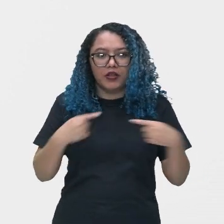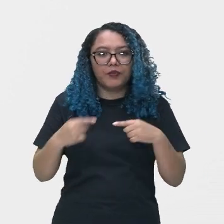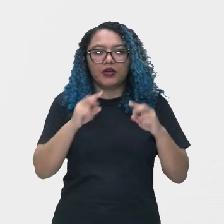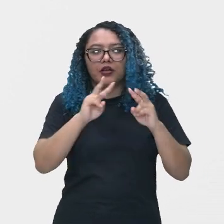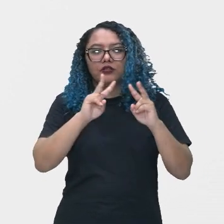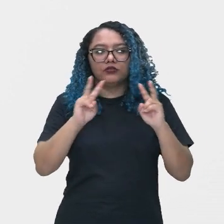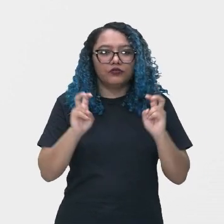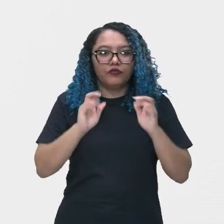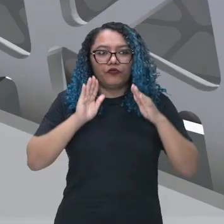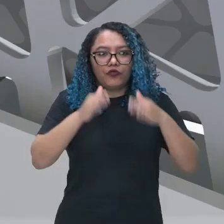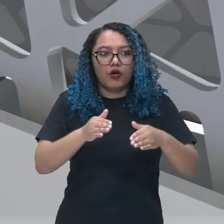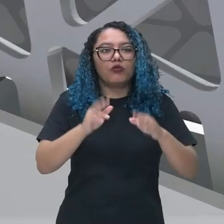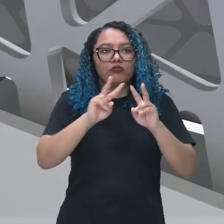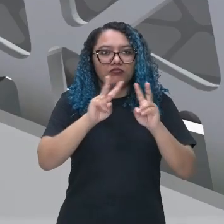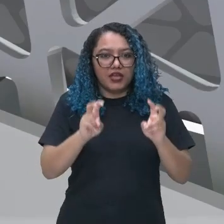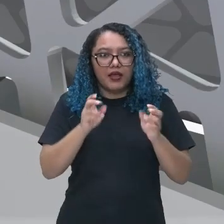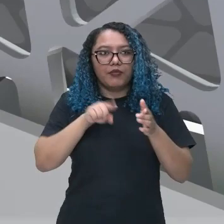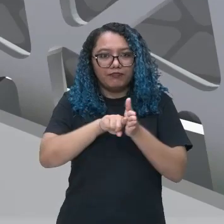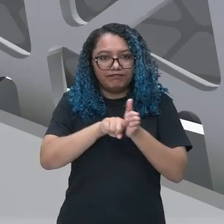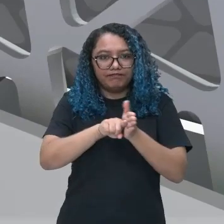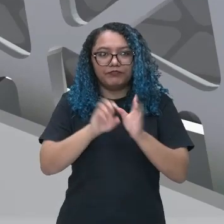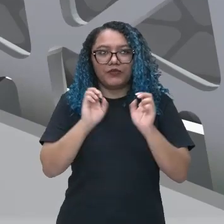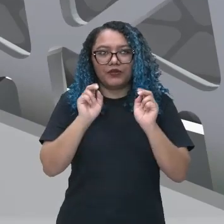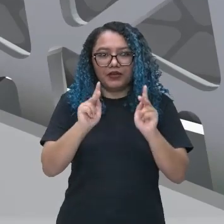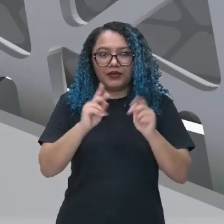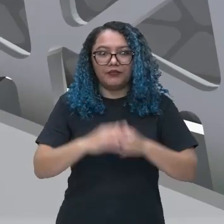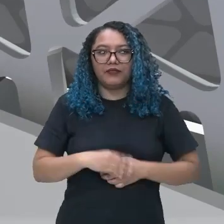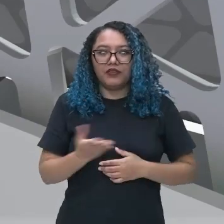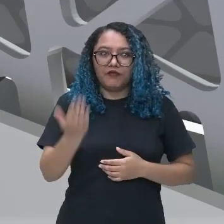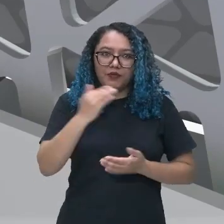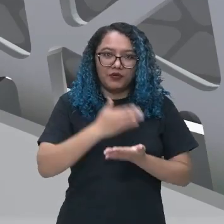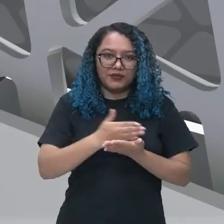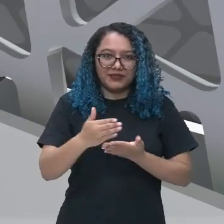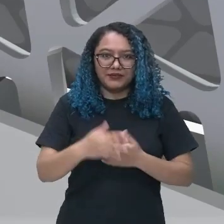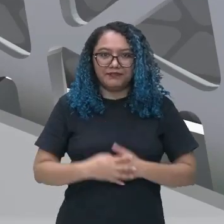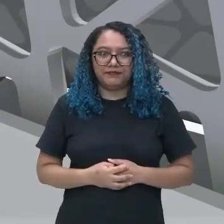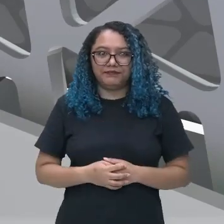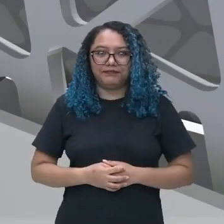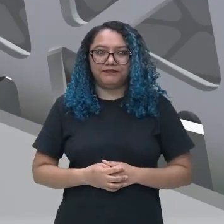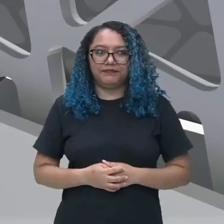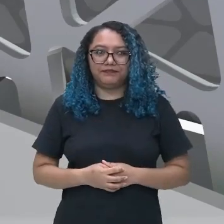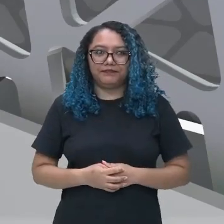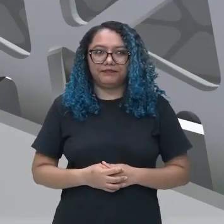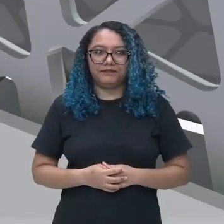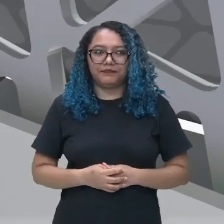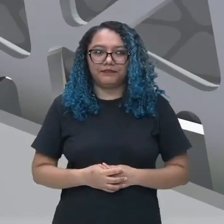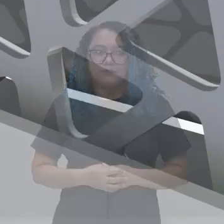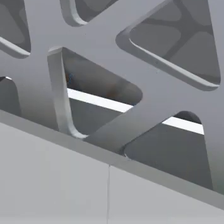de pesquisa. Ok? So, let's get started.